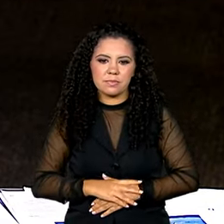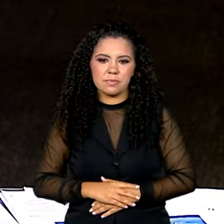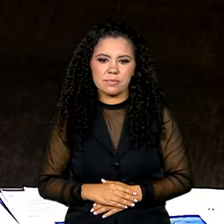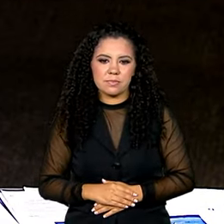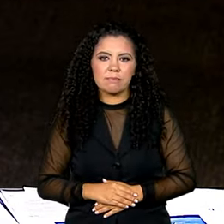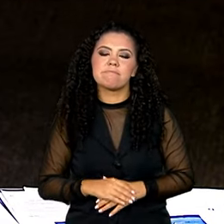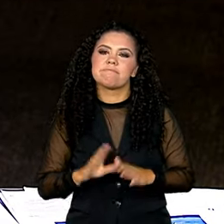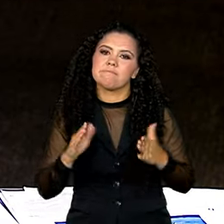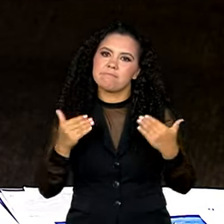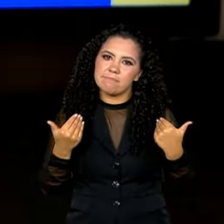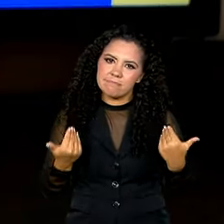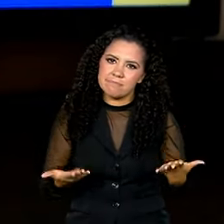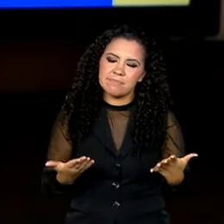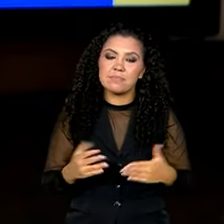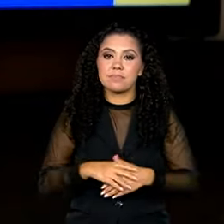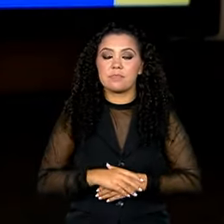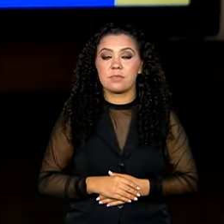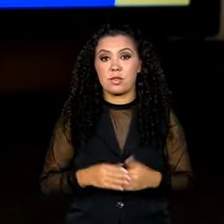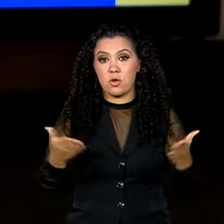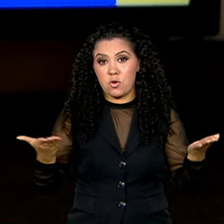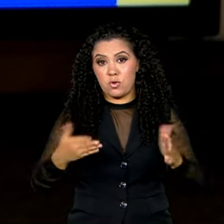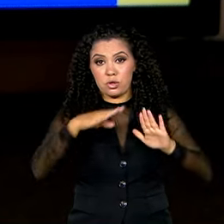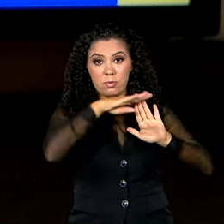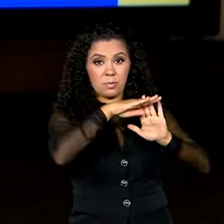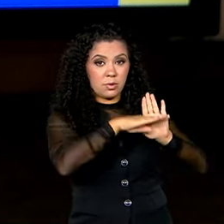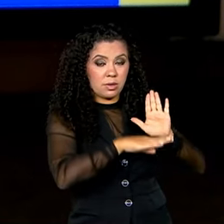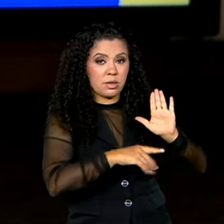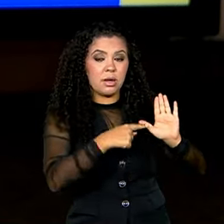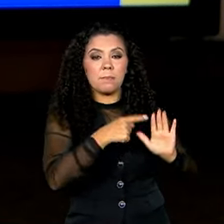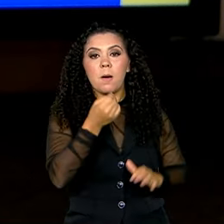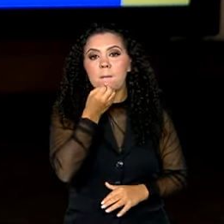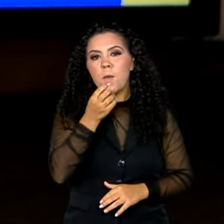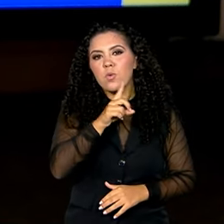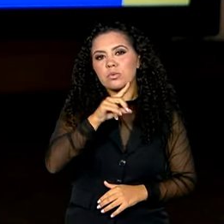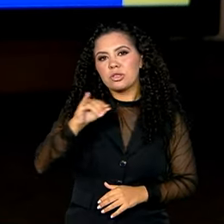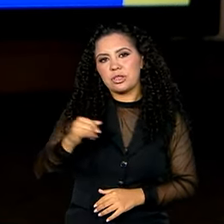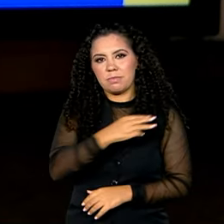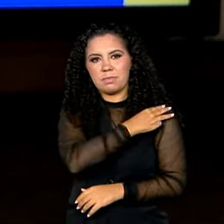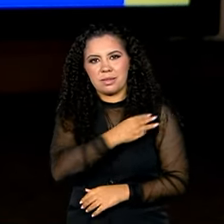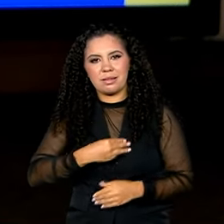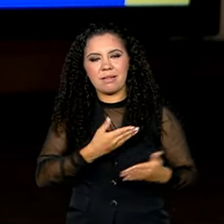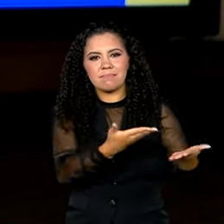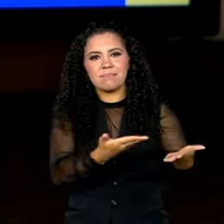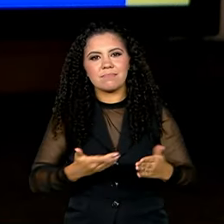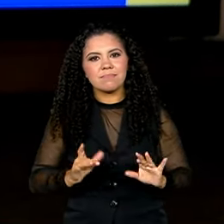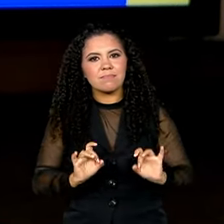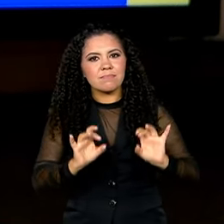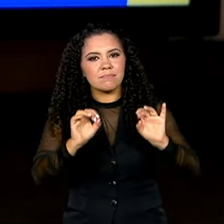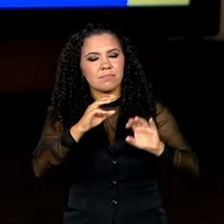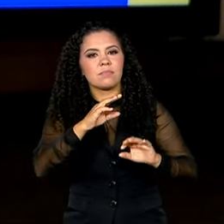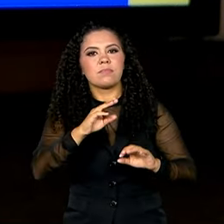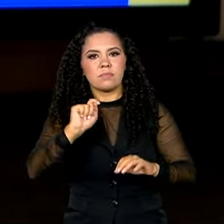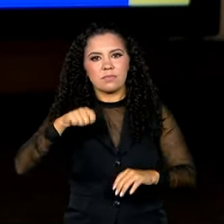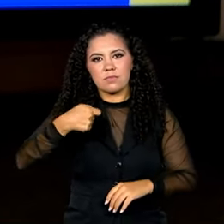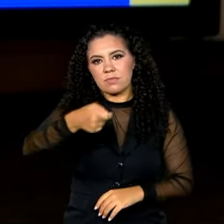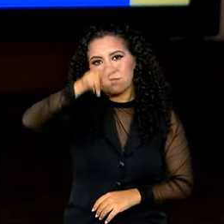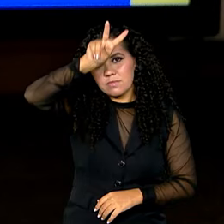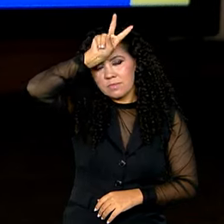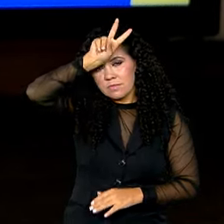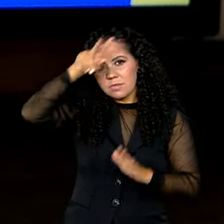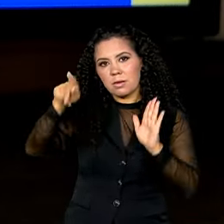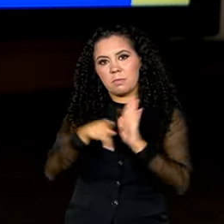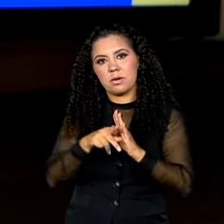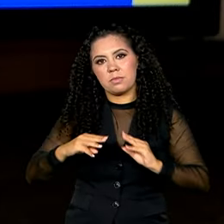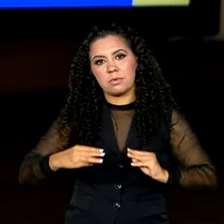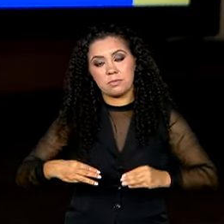É isso. Bom dia, ministro. Recebe hoje o ministro André de Paula, da Pesca e Aquicultura. Ministro, vamos